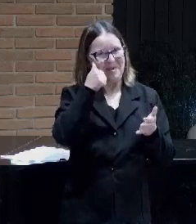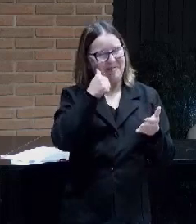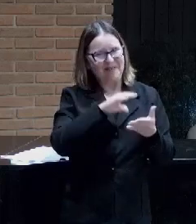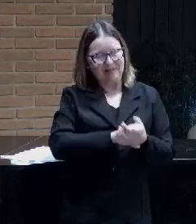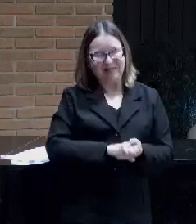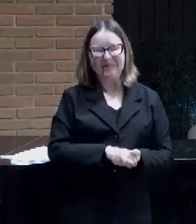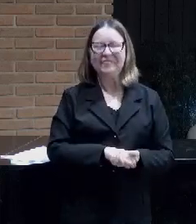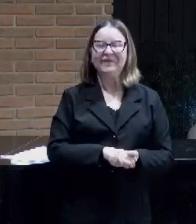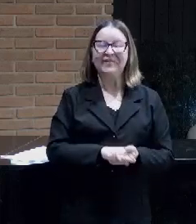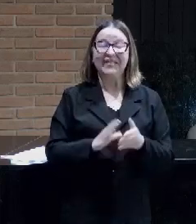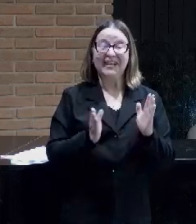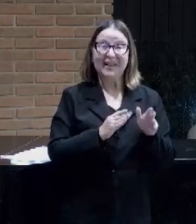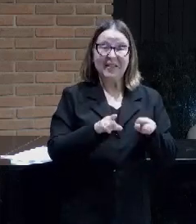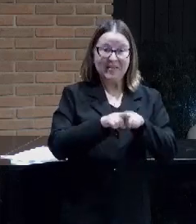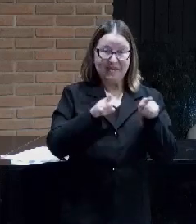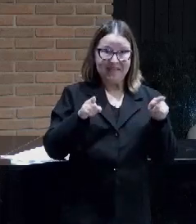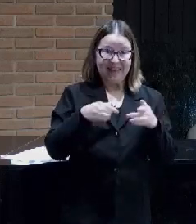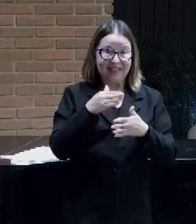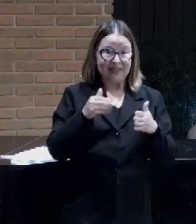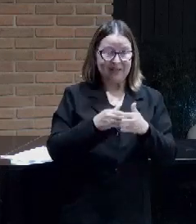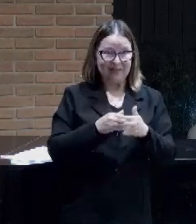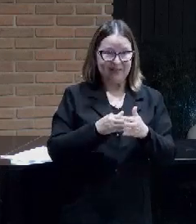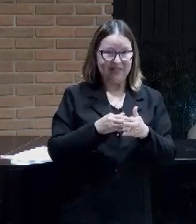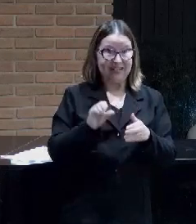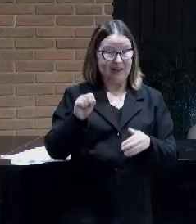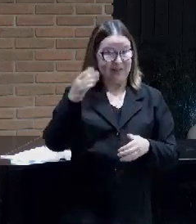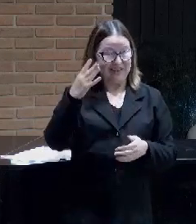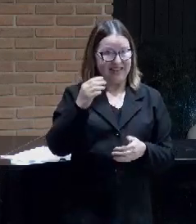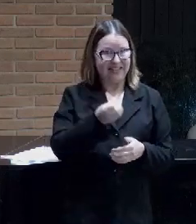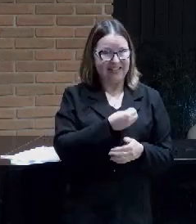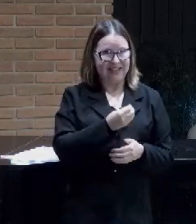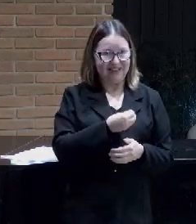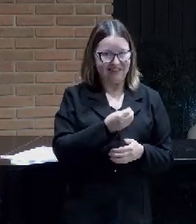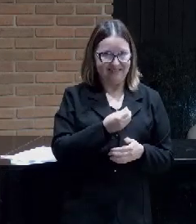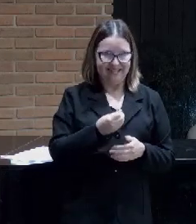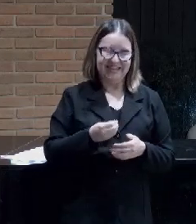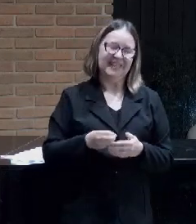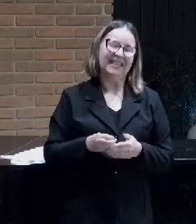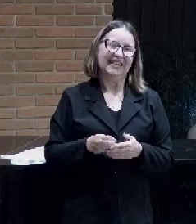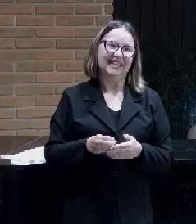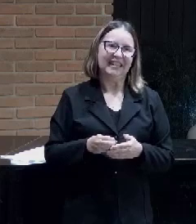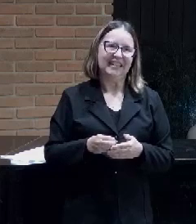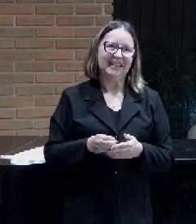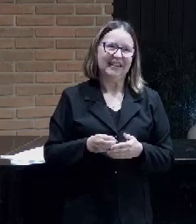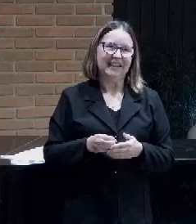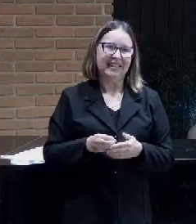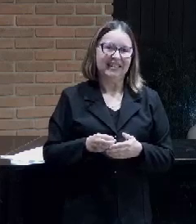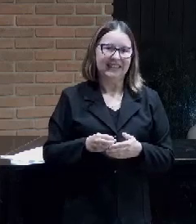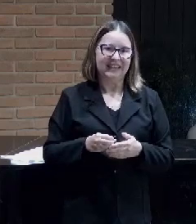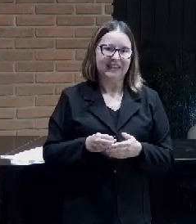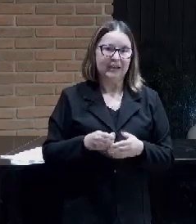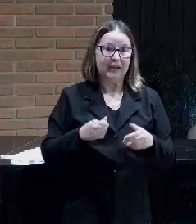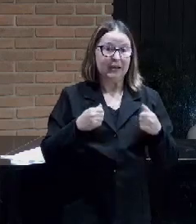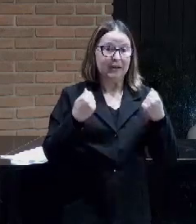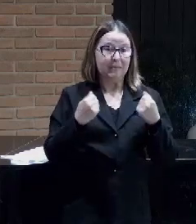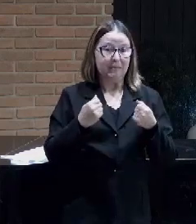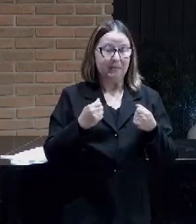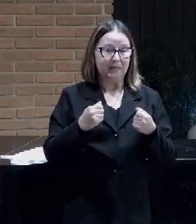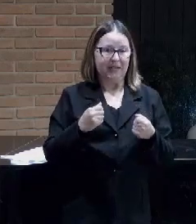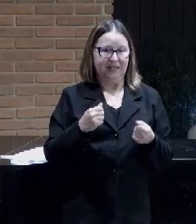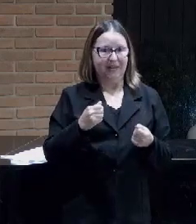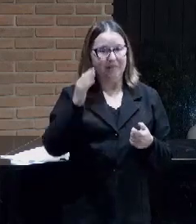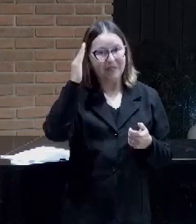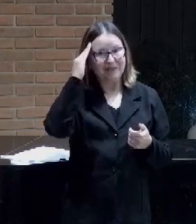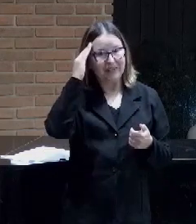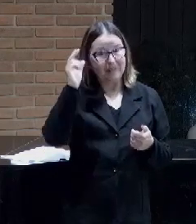na vida, meus irmãos, em certo sentido, se reduz a valores. Você faz planos para o futuro baseado em valores. E é